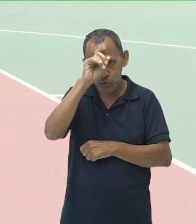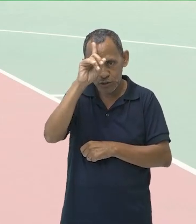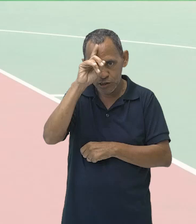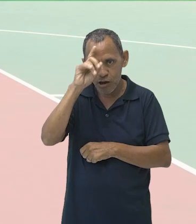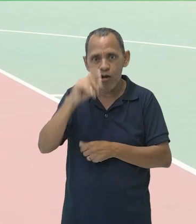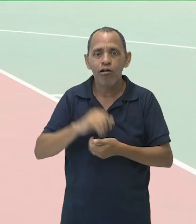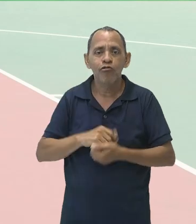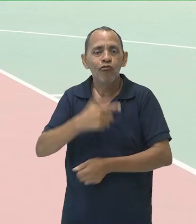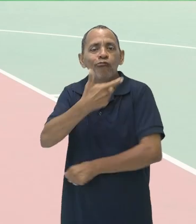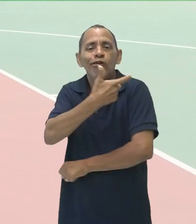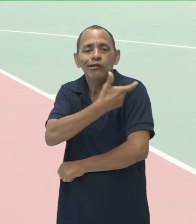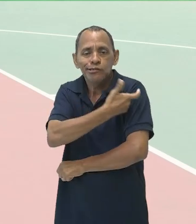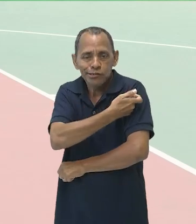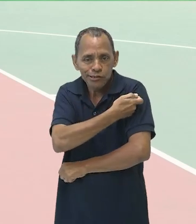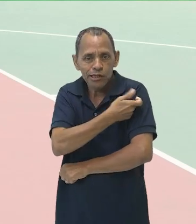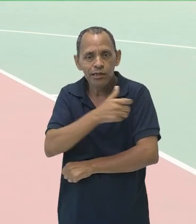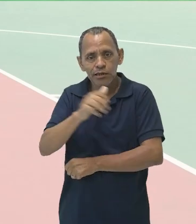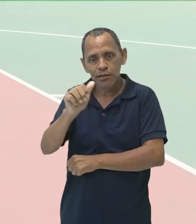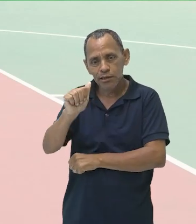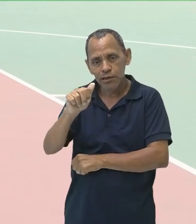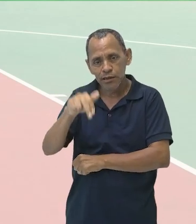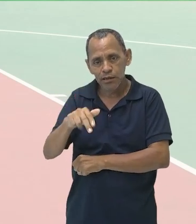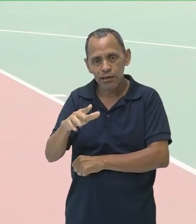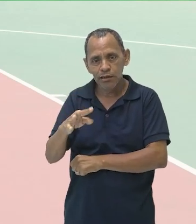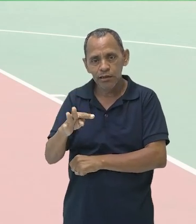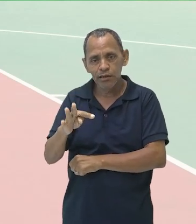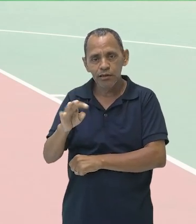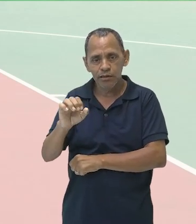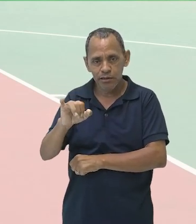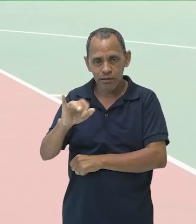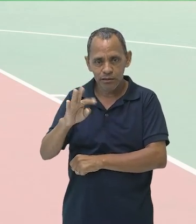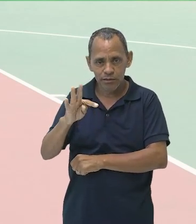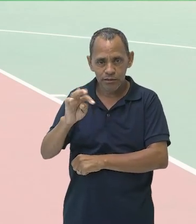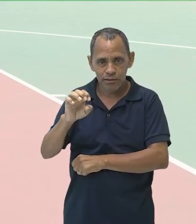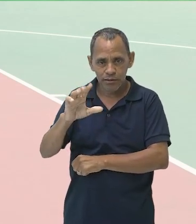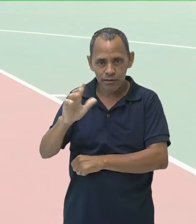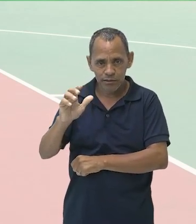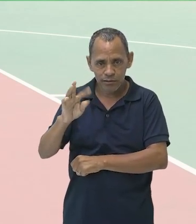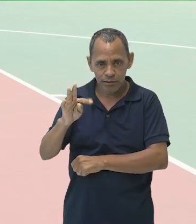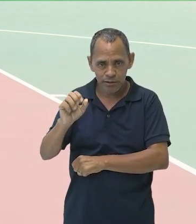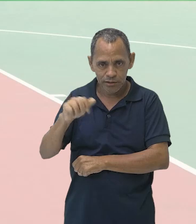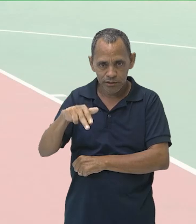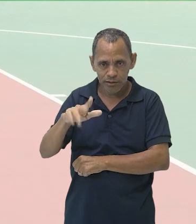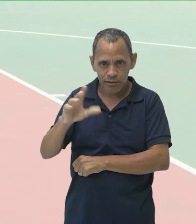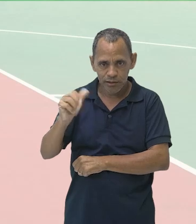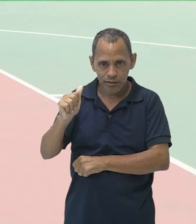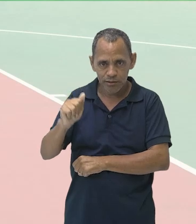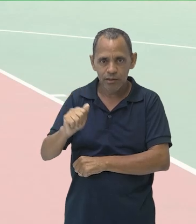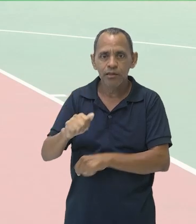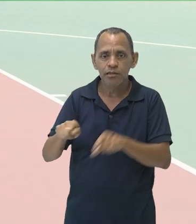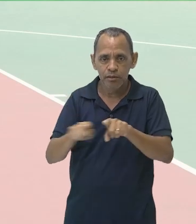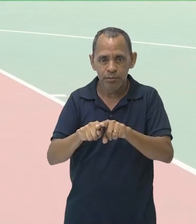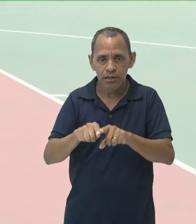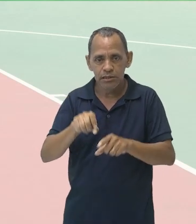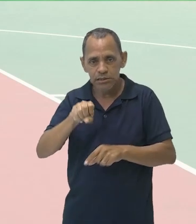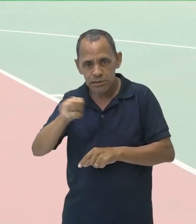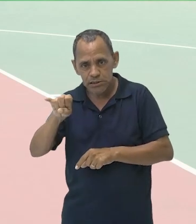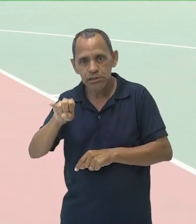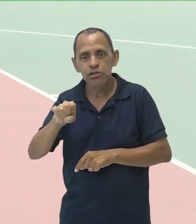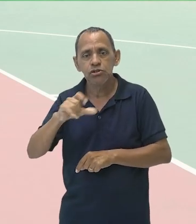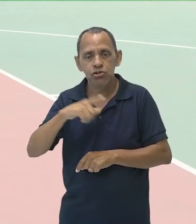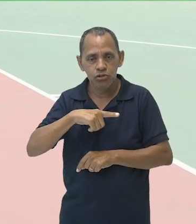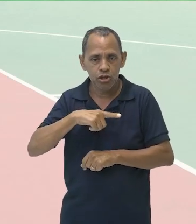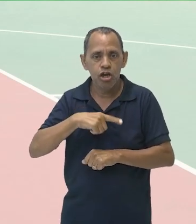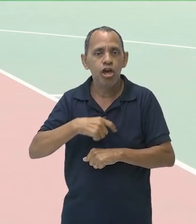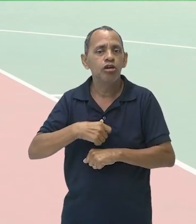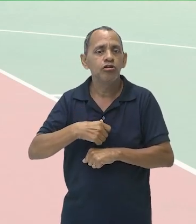Então, bastante atenção quando você cortar os seus pés, a sua mão, o seu corpo em geral. Se for algo, um objeto enferrujado, você